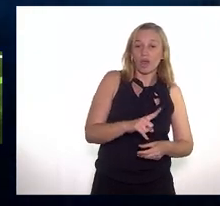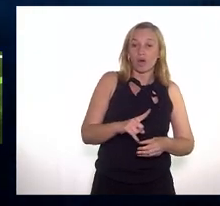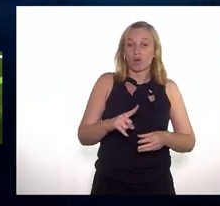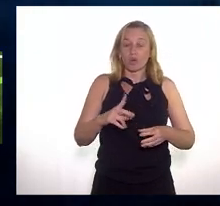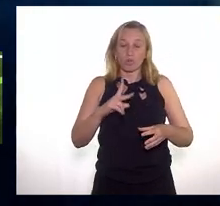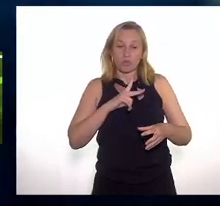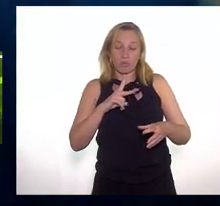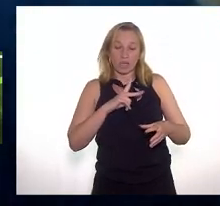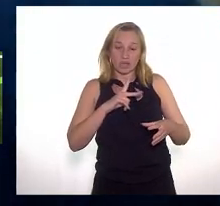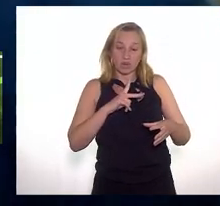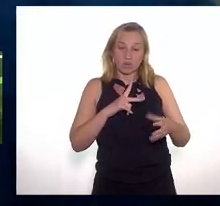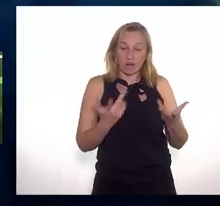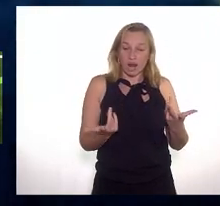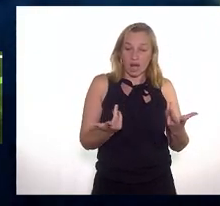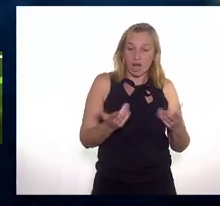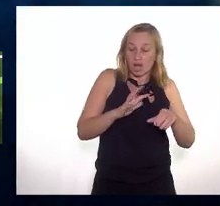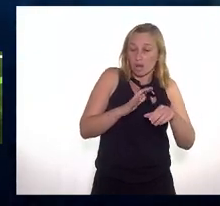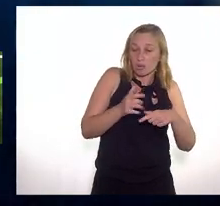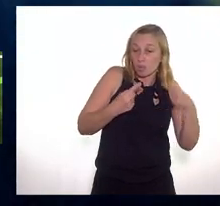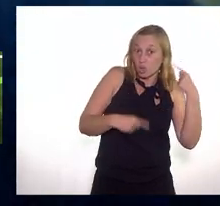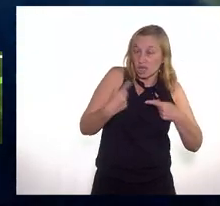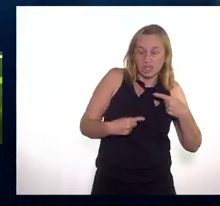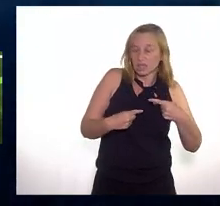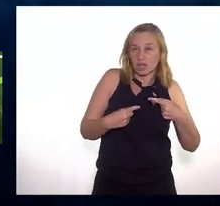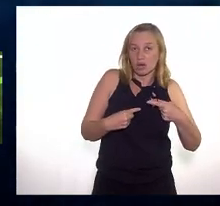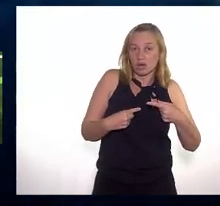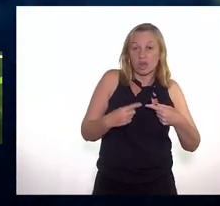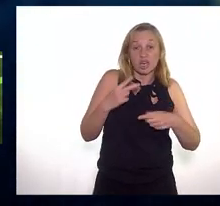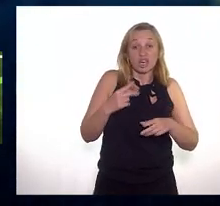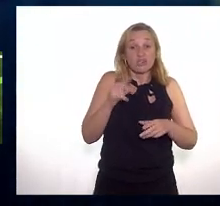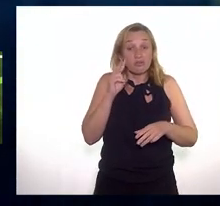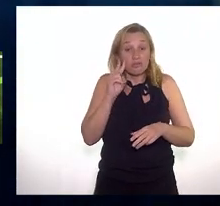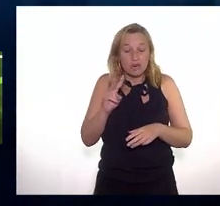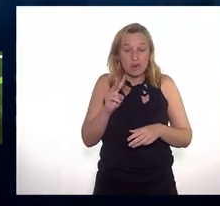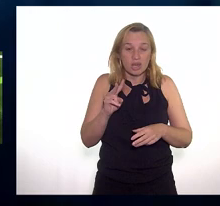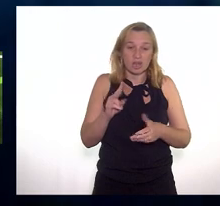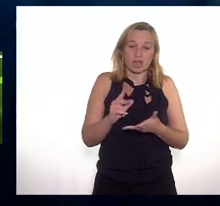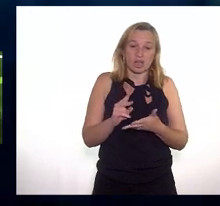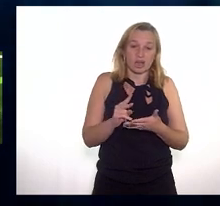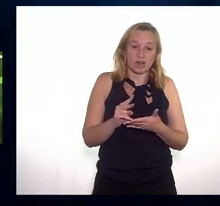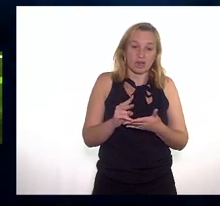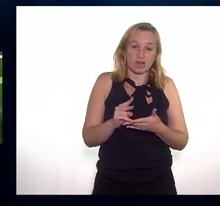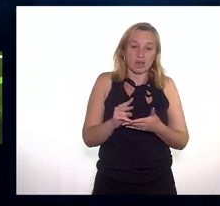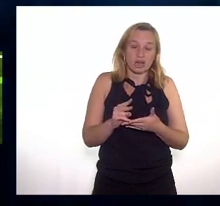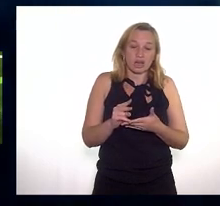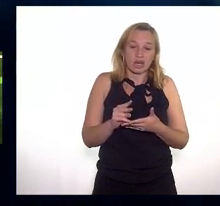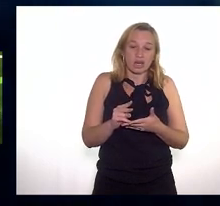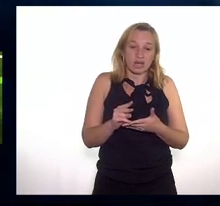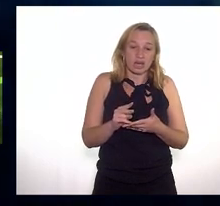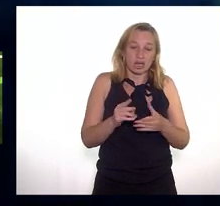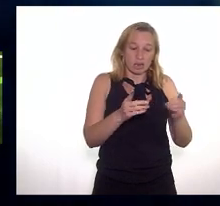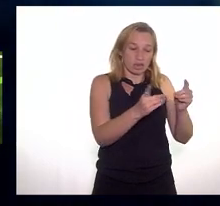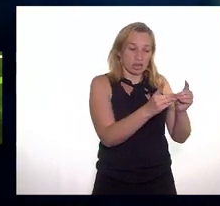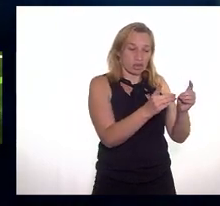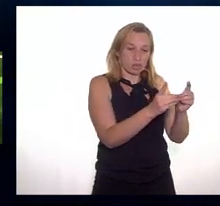para patologia, é uma política que preveja a presença desse paciente. Isso